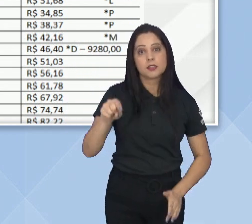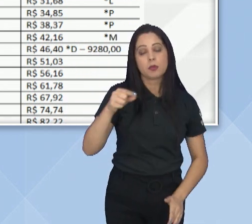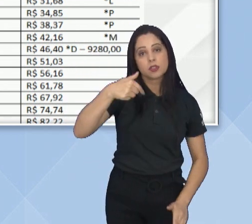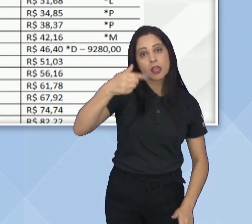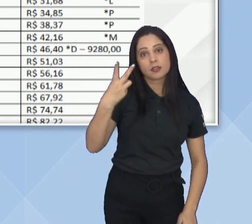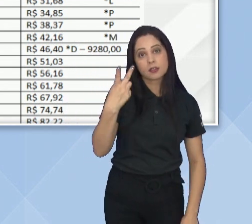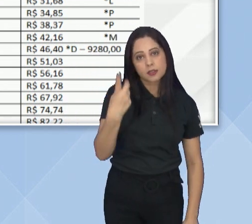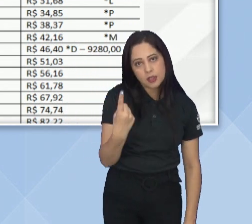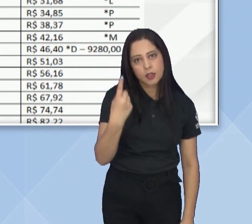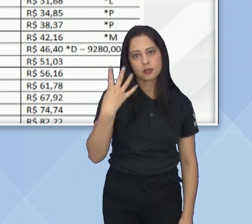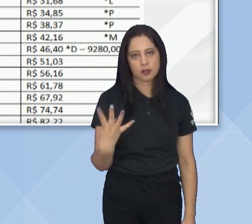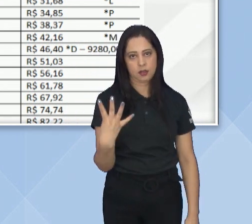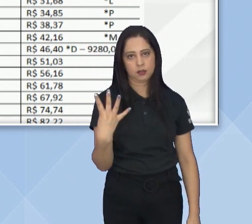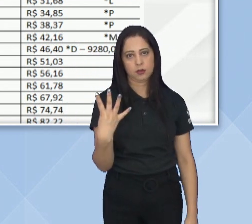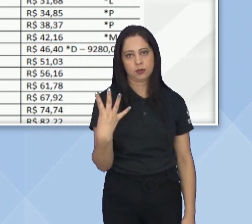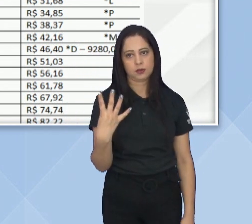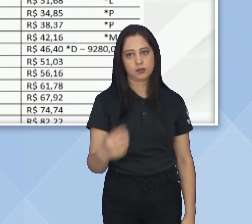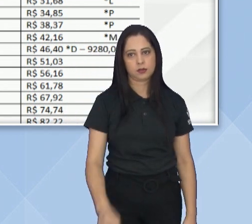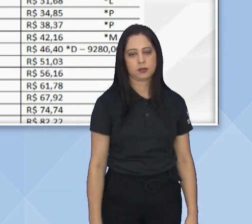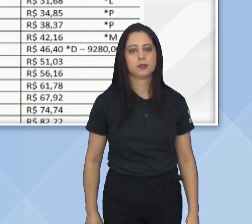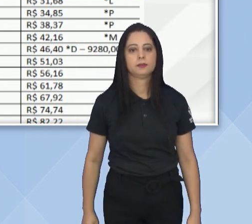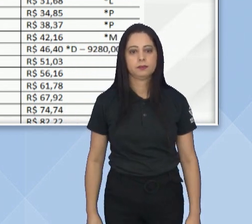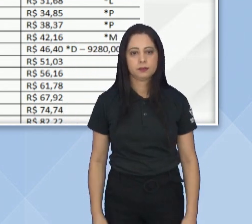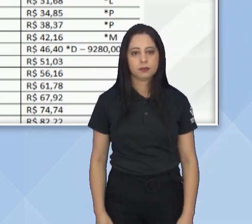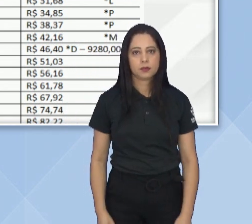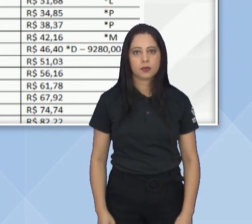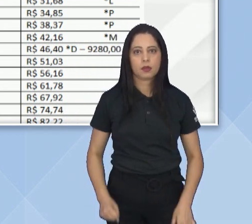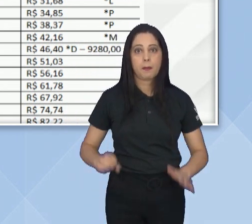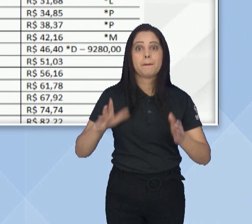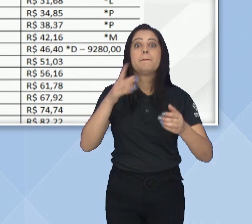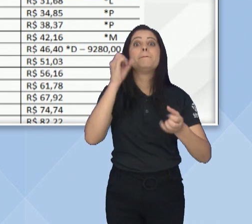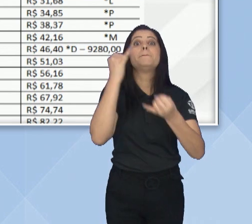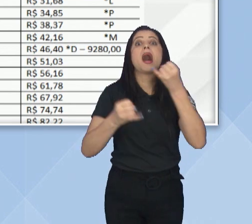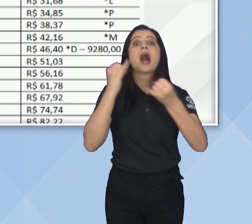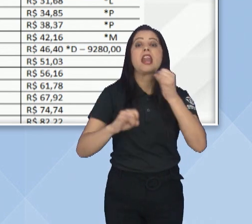R$ 3.716 do professor do plano antigo. É quase um roubo.